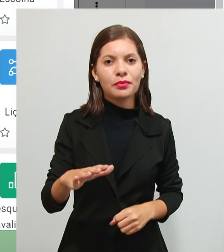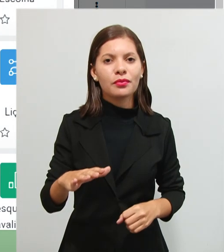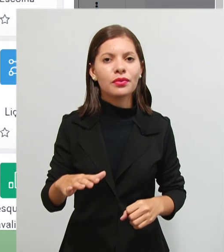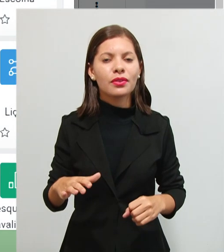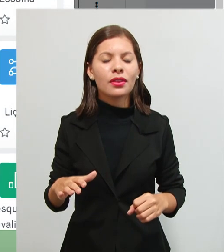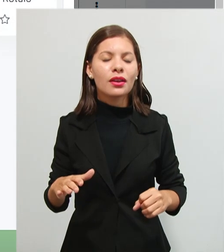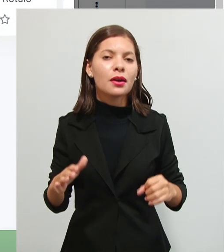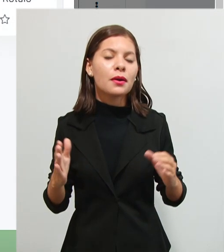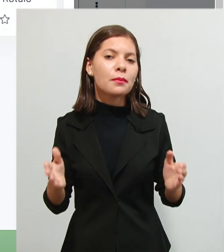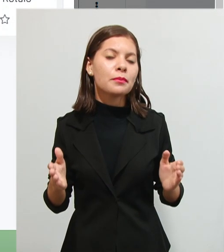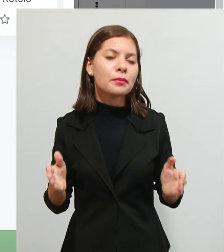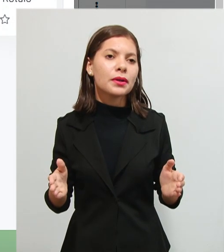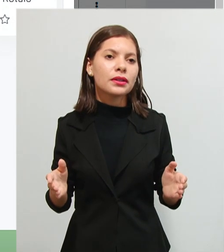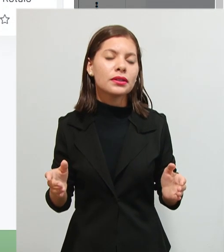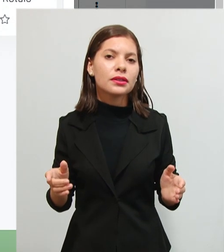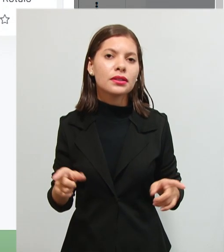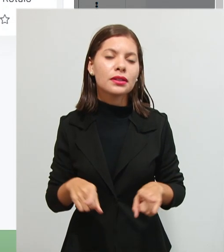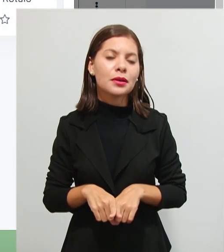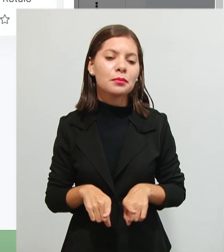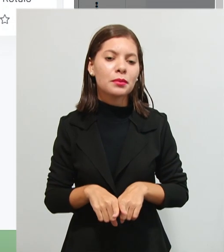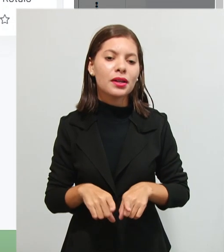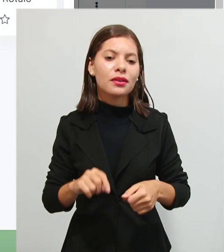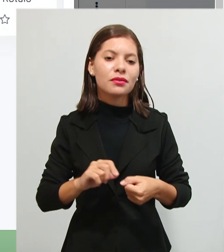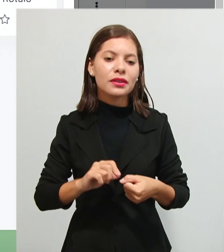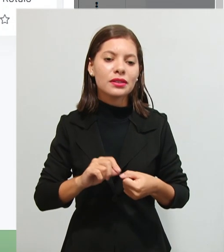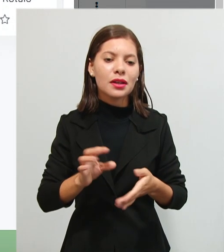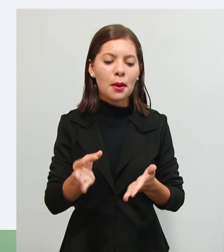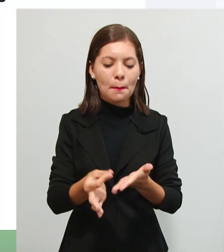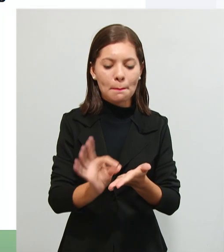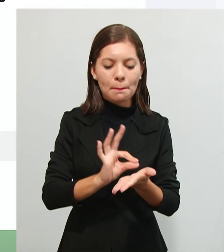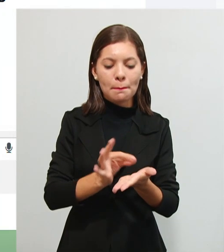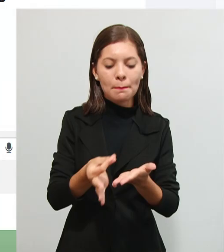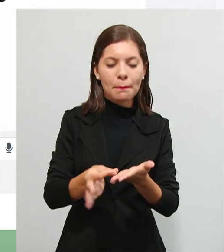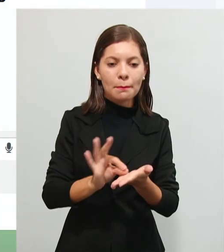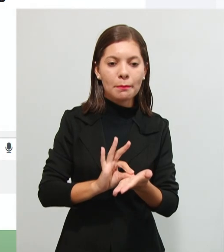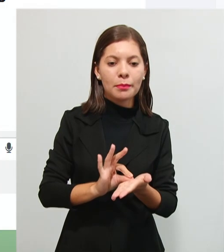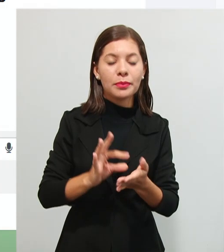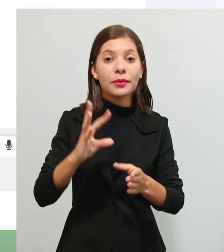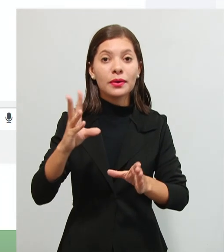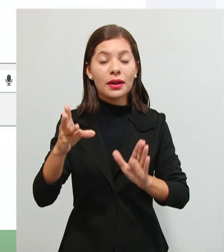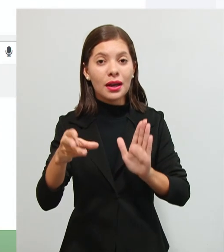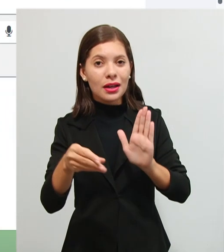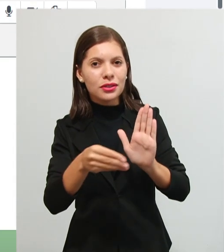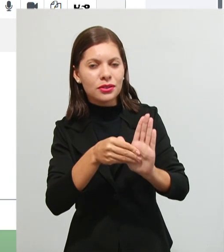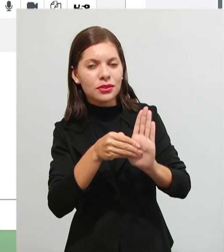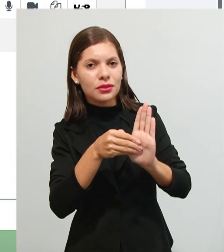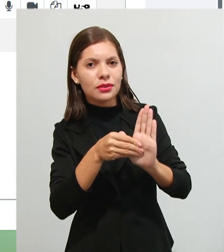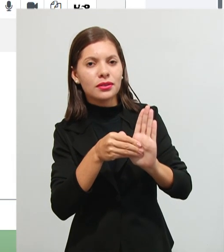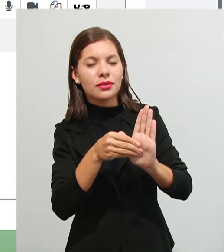recurso interessante que a gente pode fazer é a página. Você quer adicionar